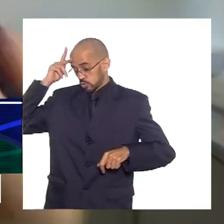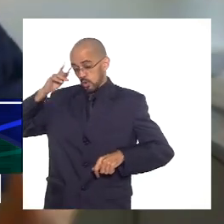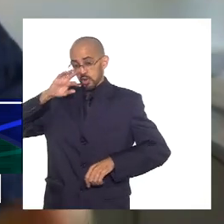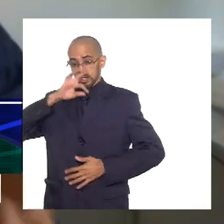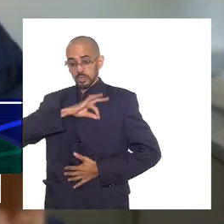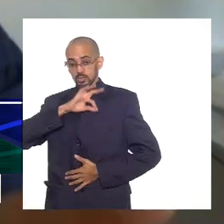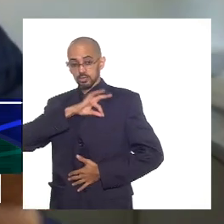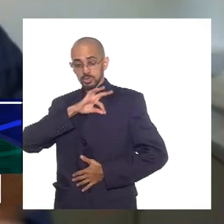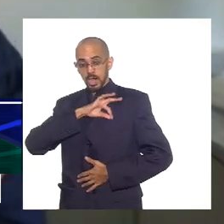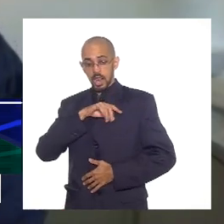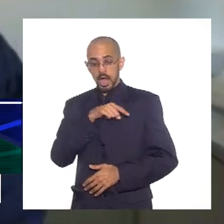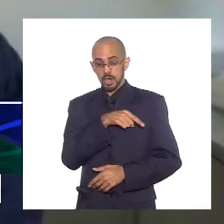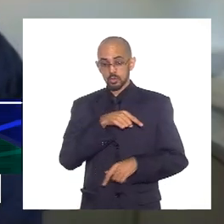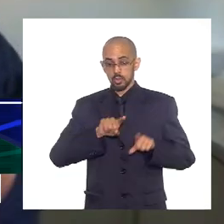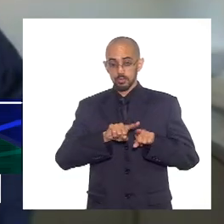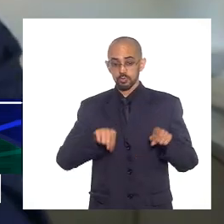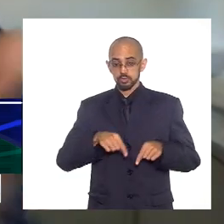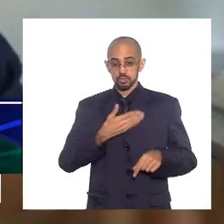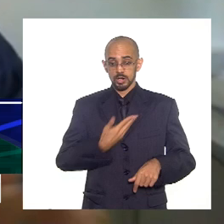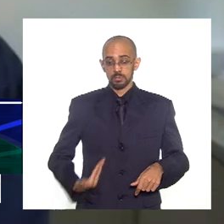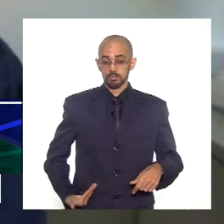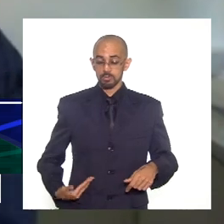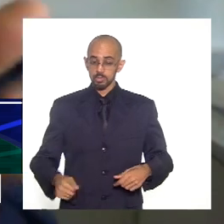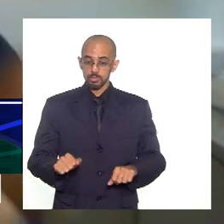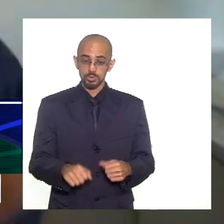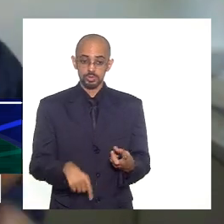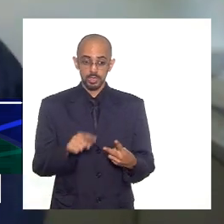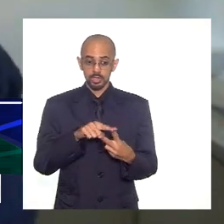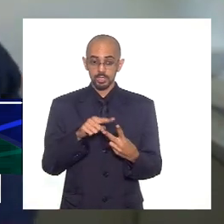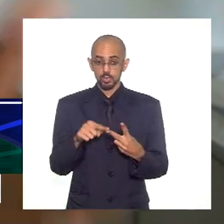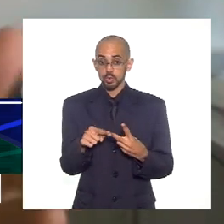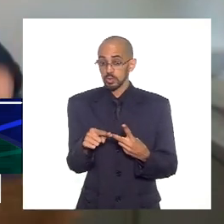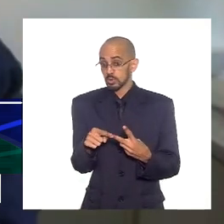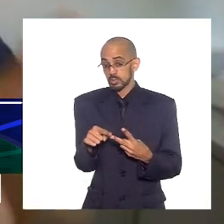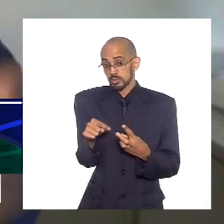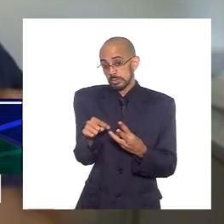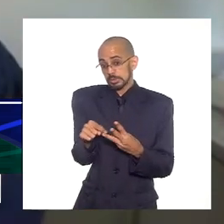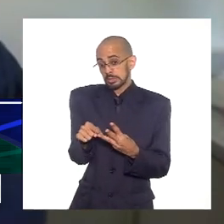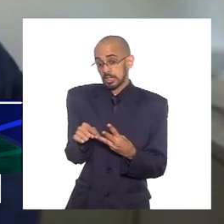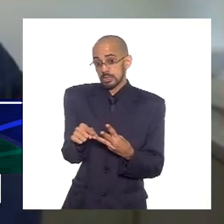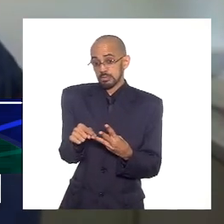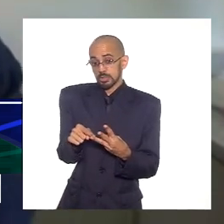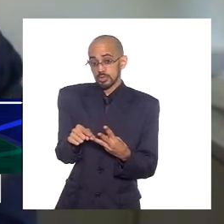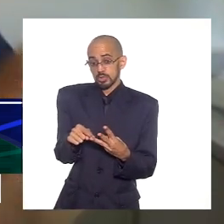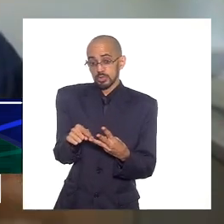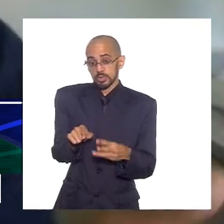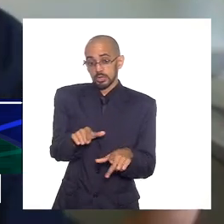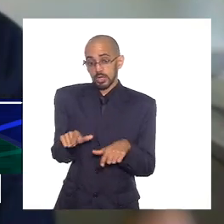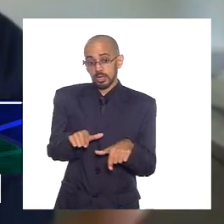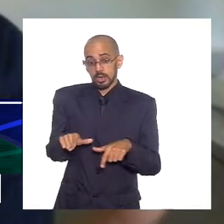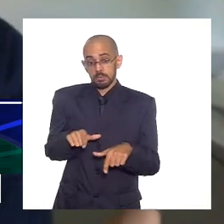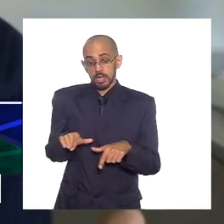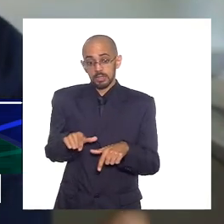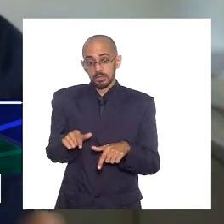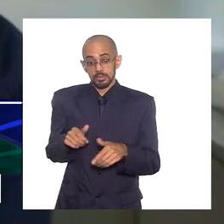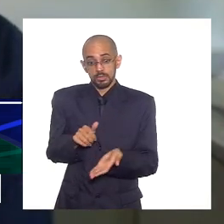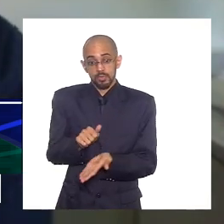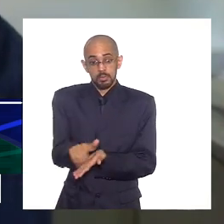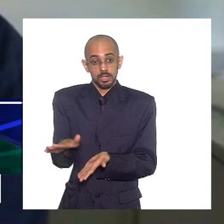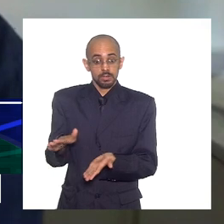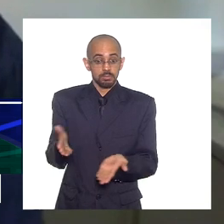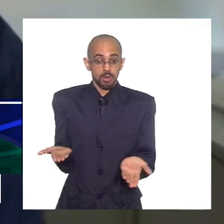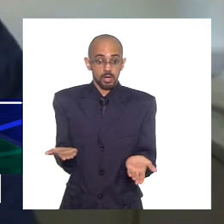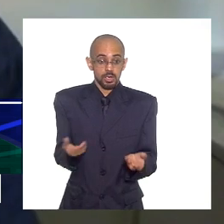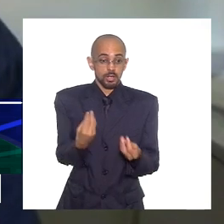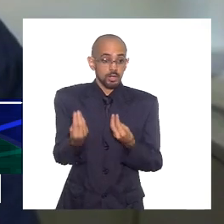como funcionário público e tinha 2, 3 pessoas da família trabalhando na iniciativa privada perdendo emprego. Como é